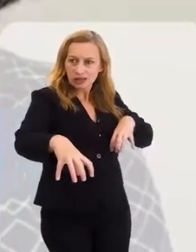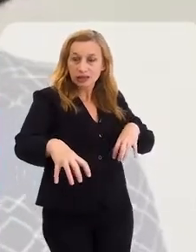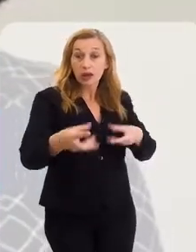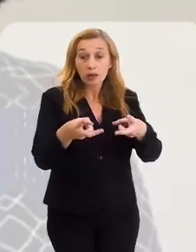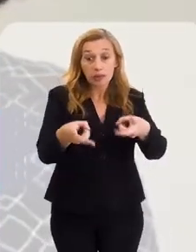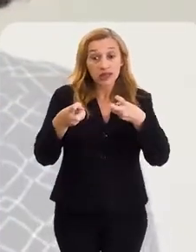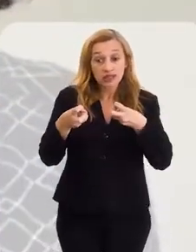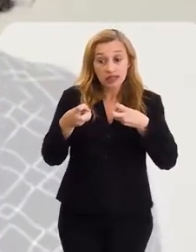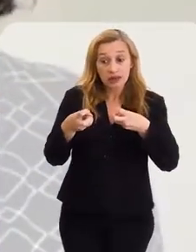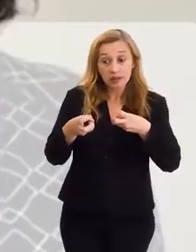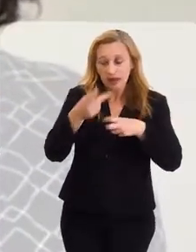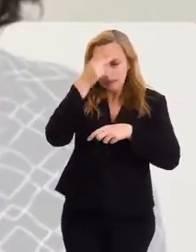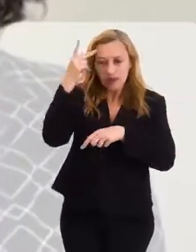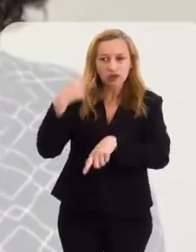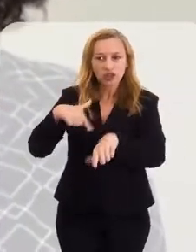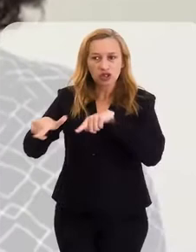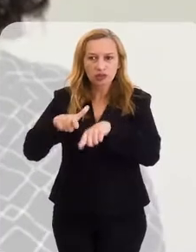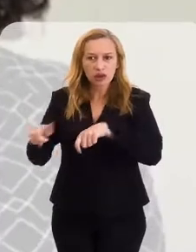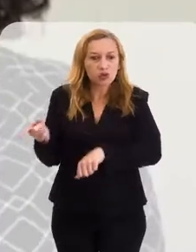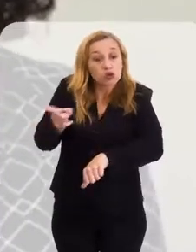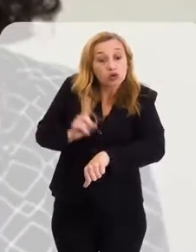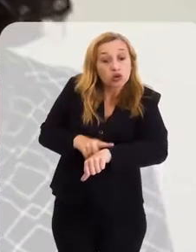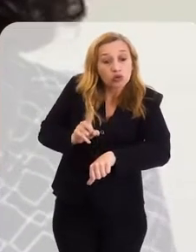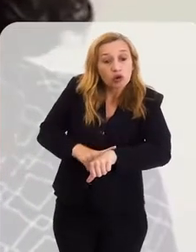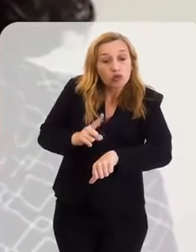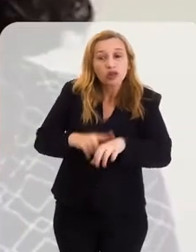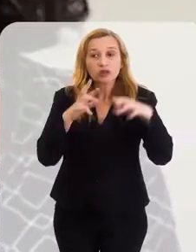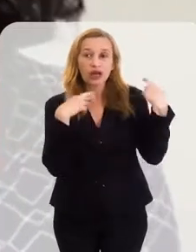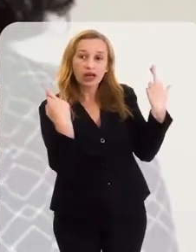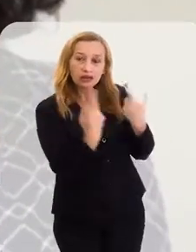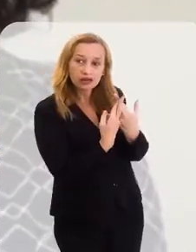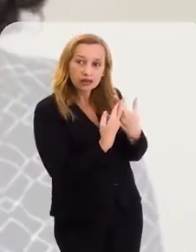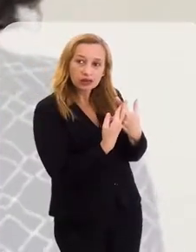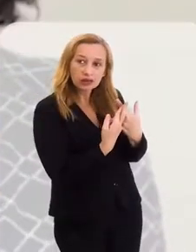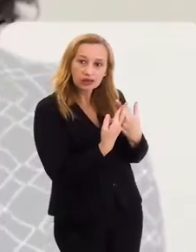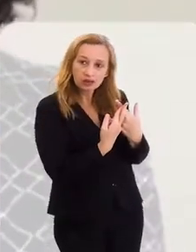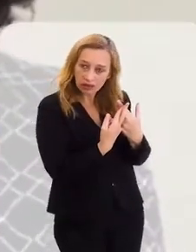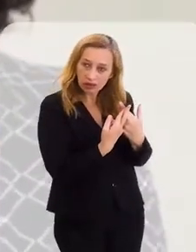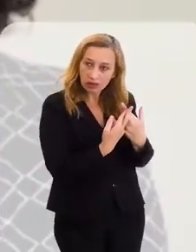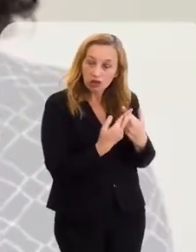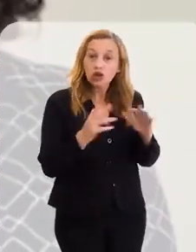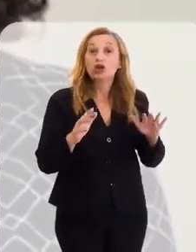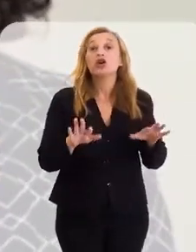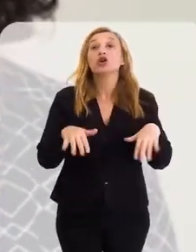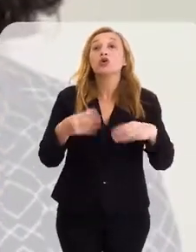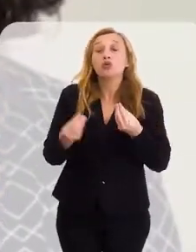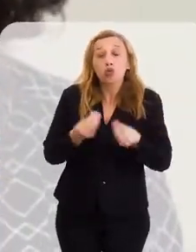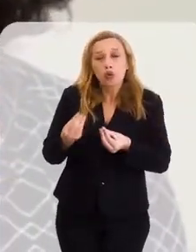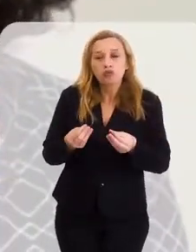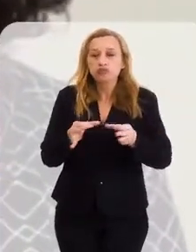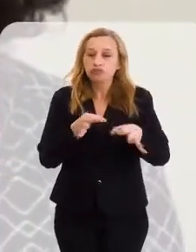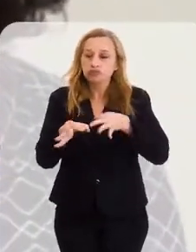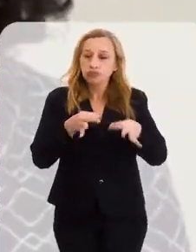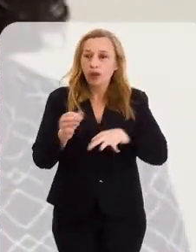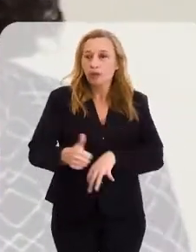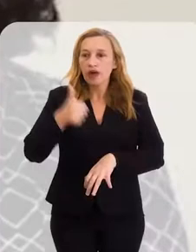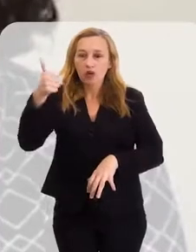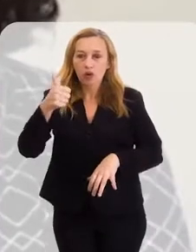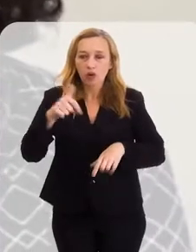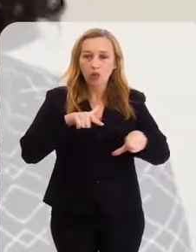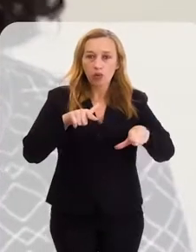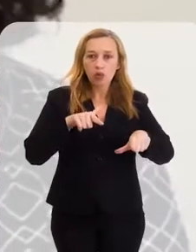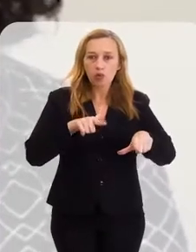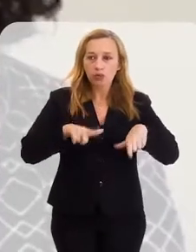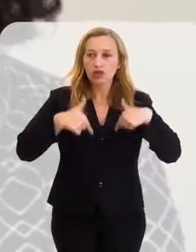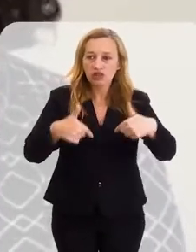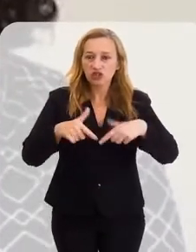dos seus trabalhadores, perceber quais são os momentos, das reuniões assíncronas e síncronas e como também organizar melhor